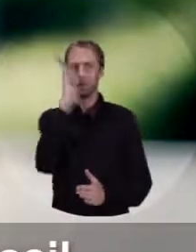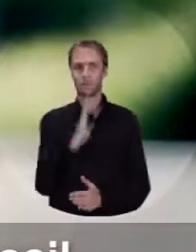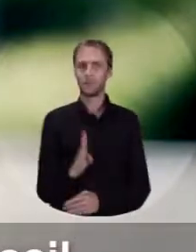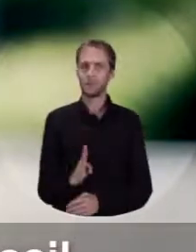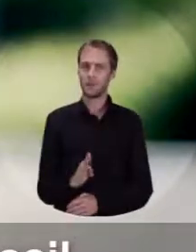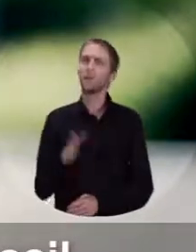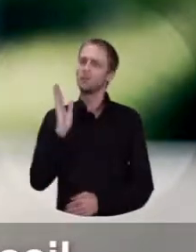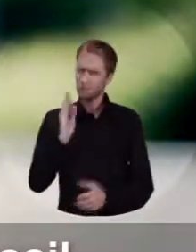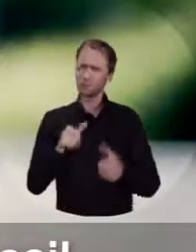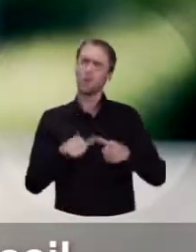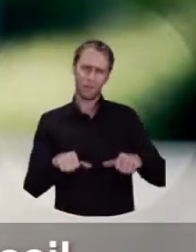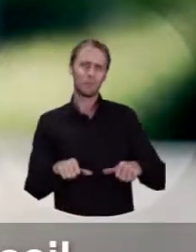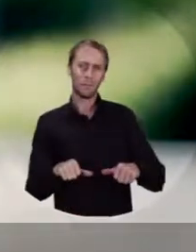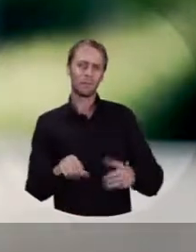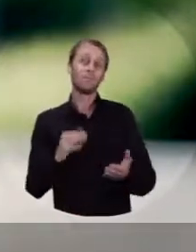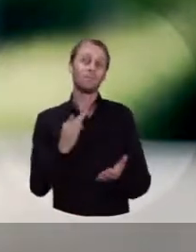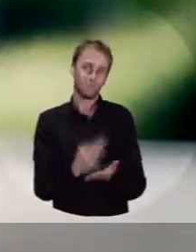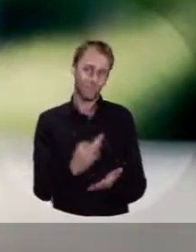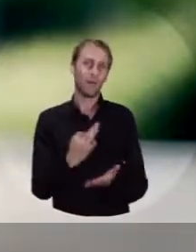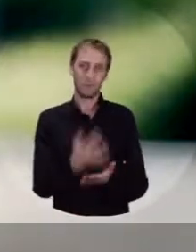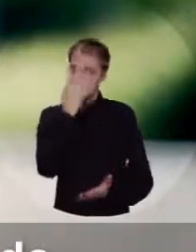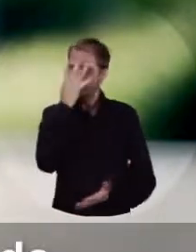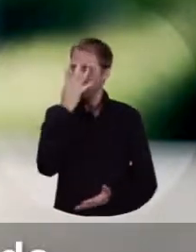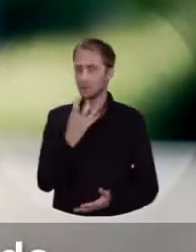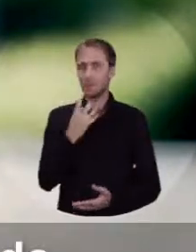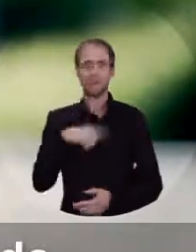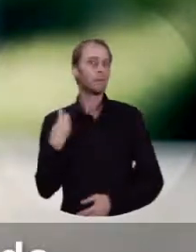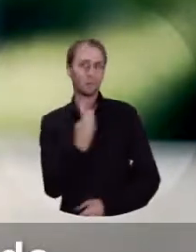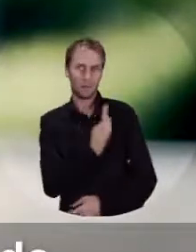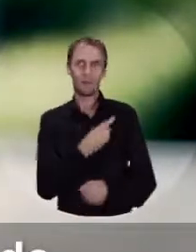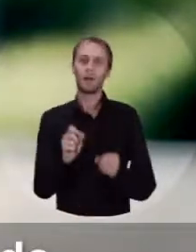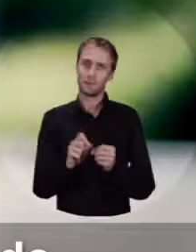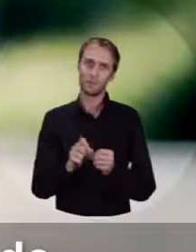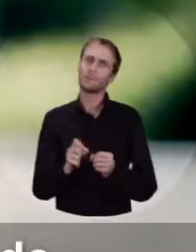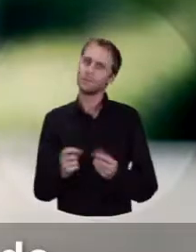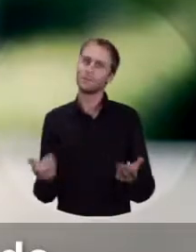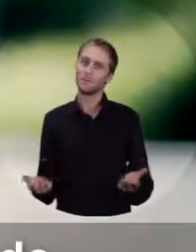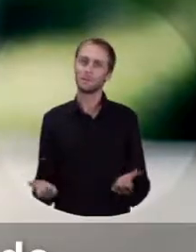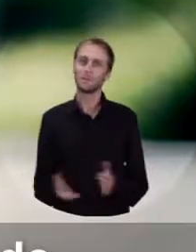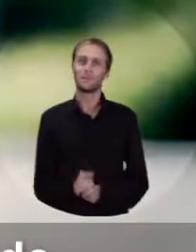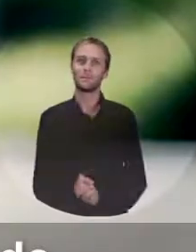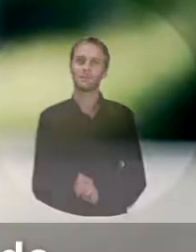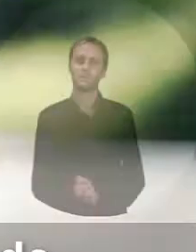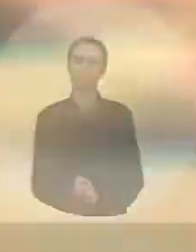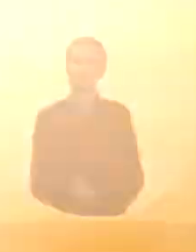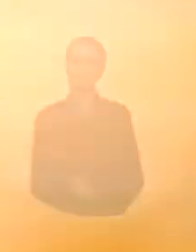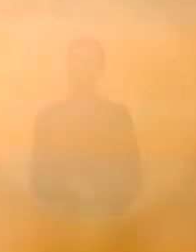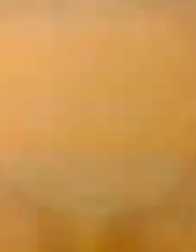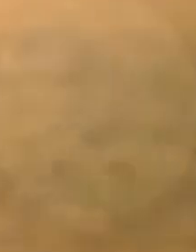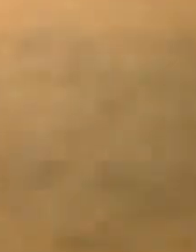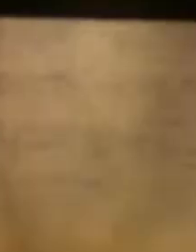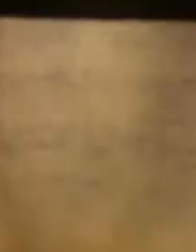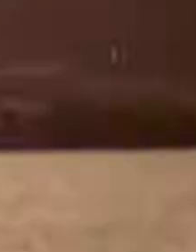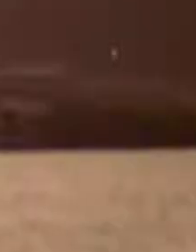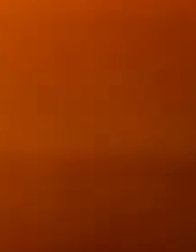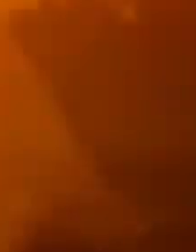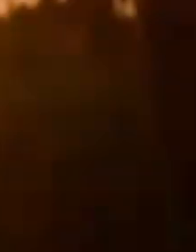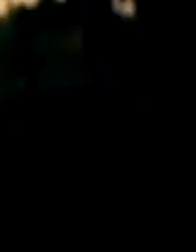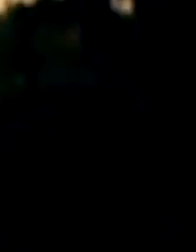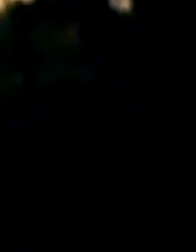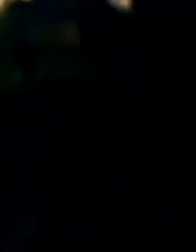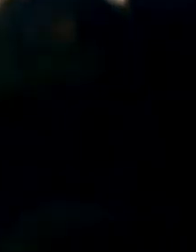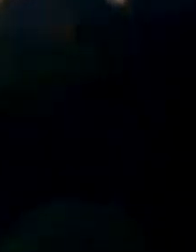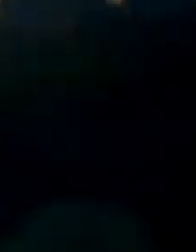o estado melhor do Brasil. E ele já é. O que falta é seriedade e é o que nós estamos fazendo.